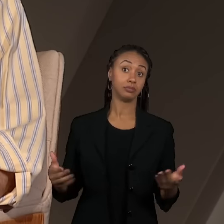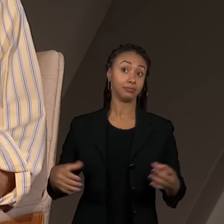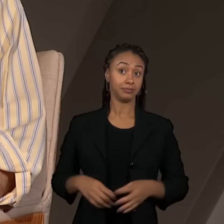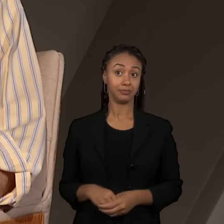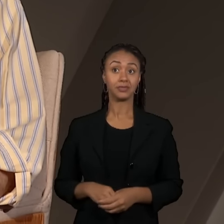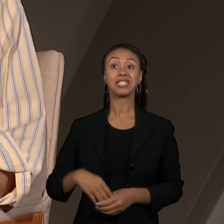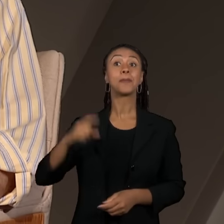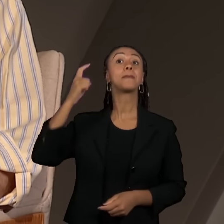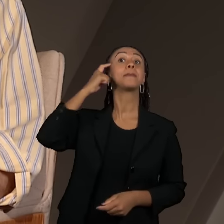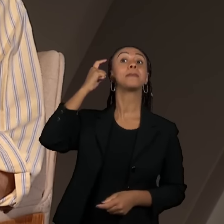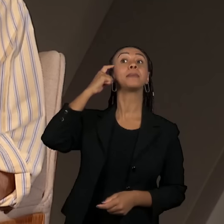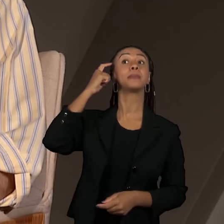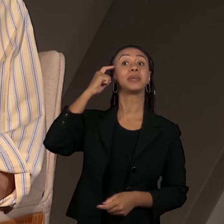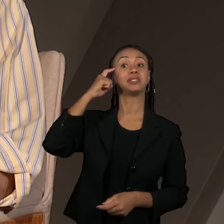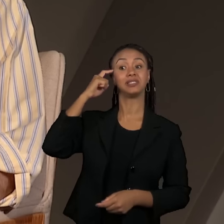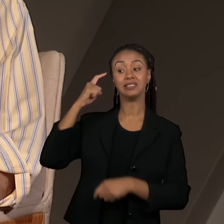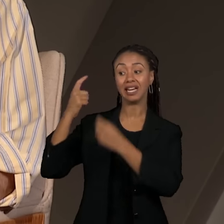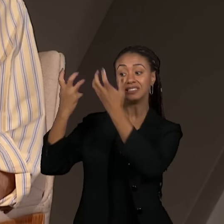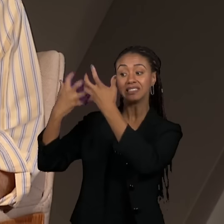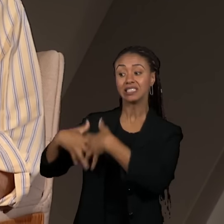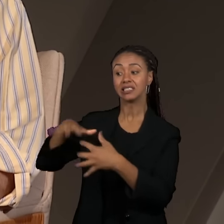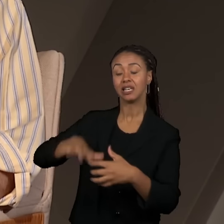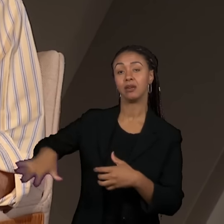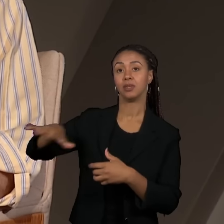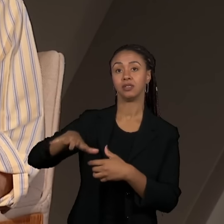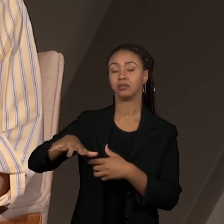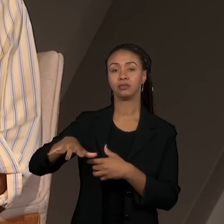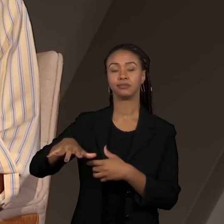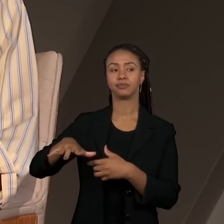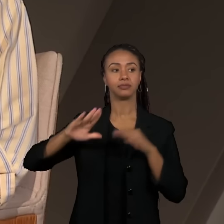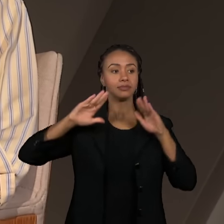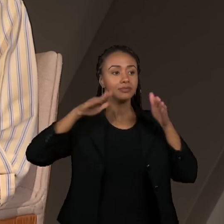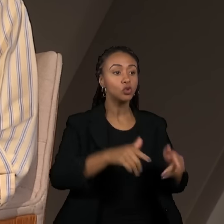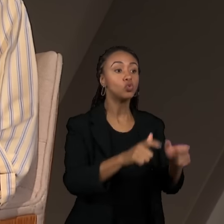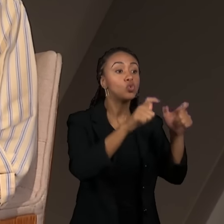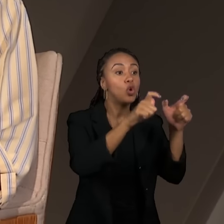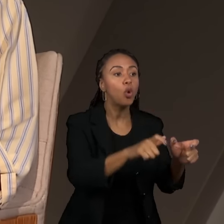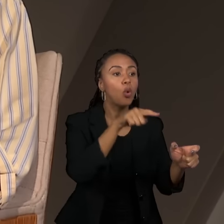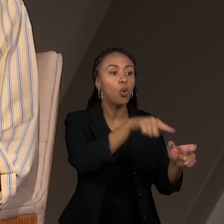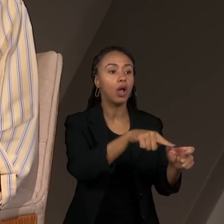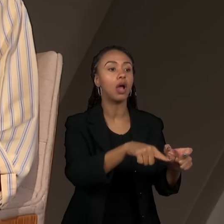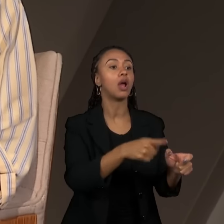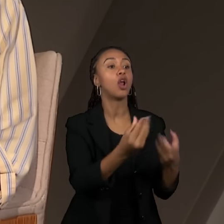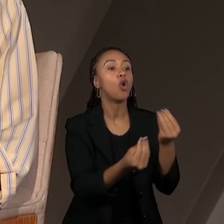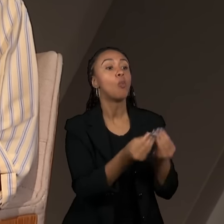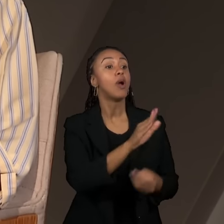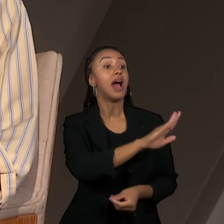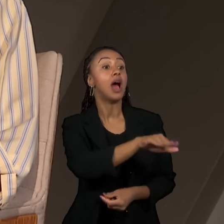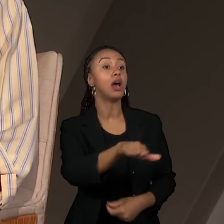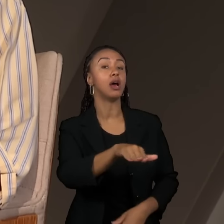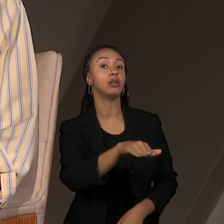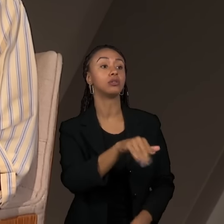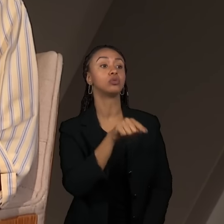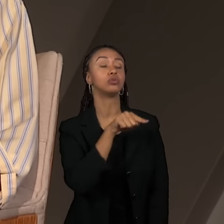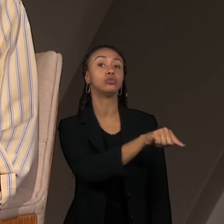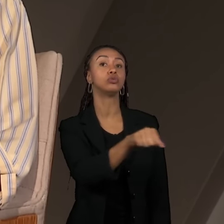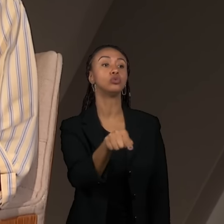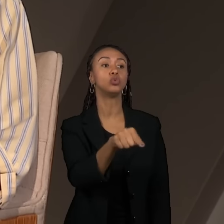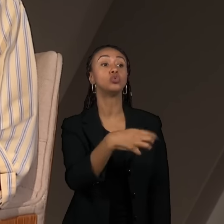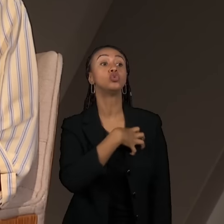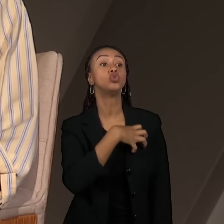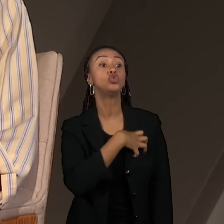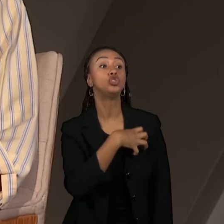sistema uhum e não não a cabeça do aluno a cabeça desse né como é que a gente